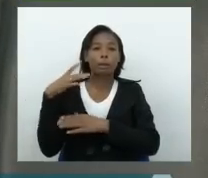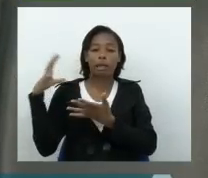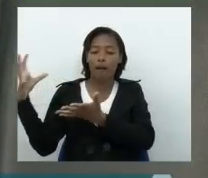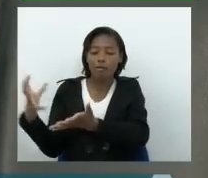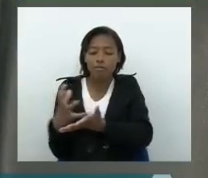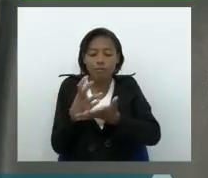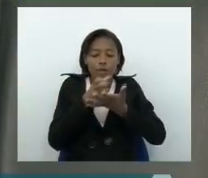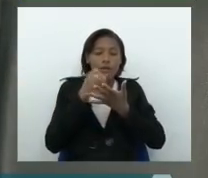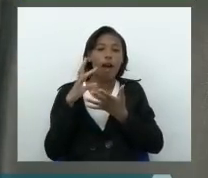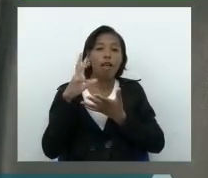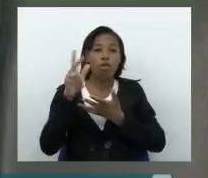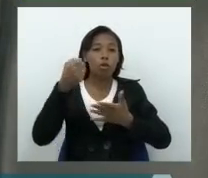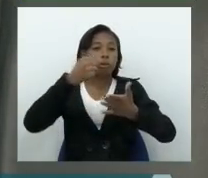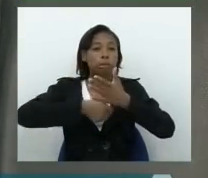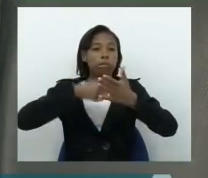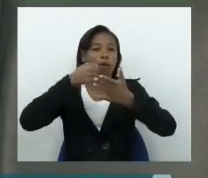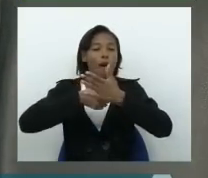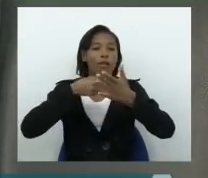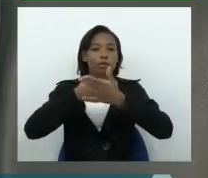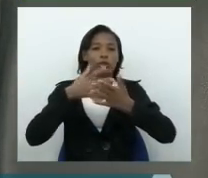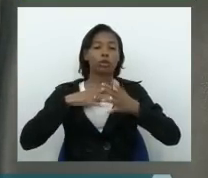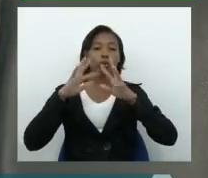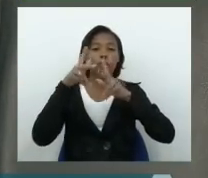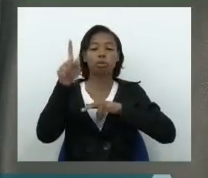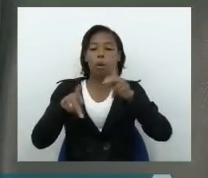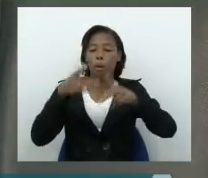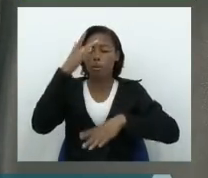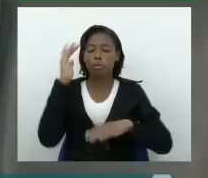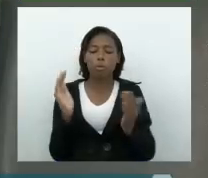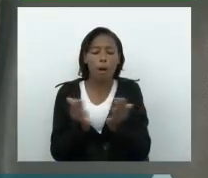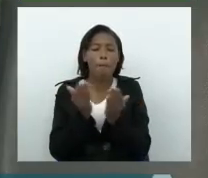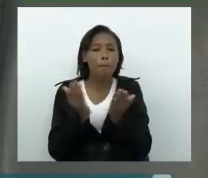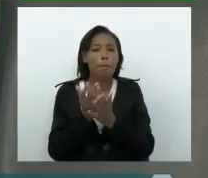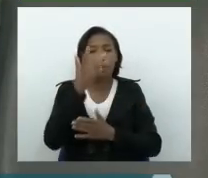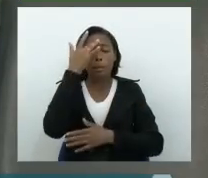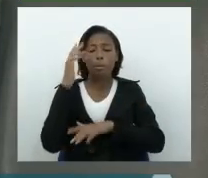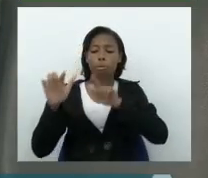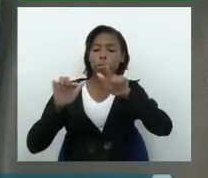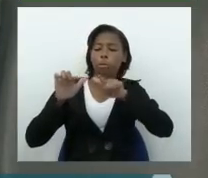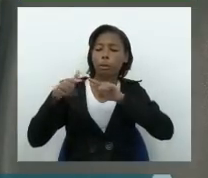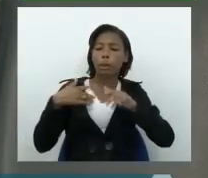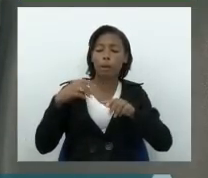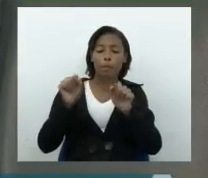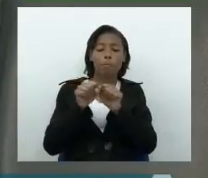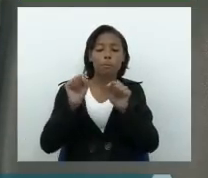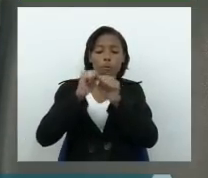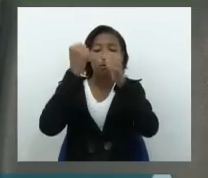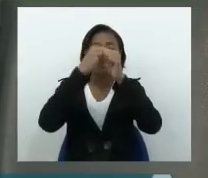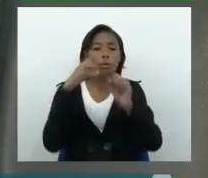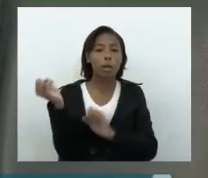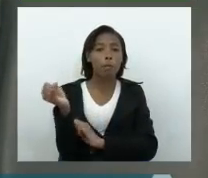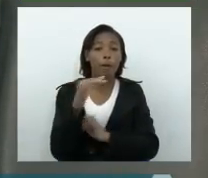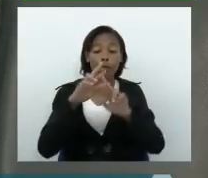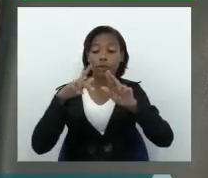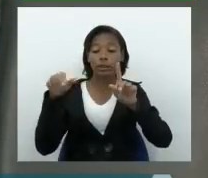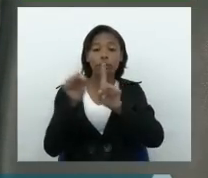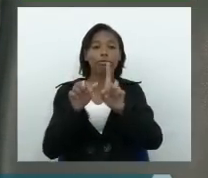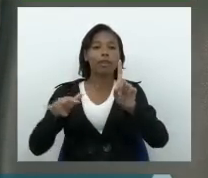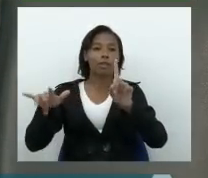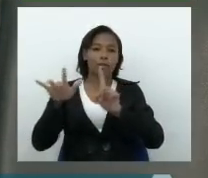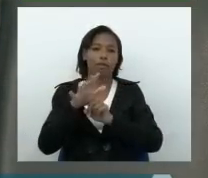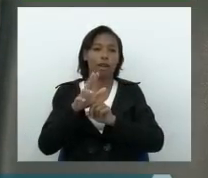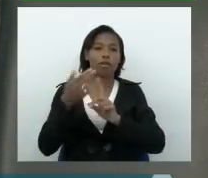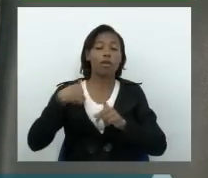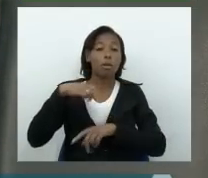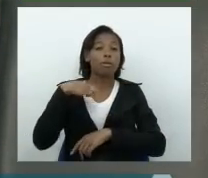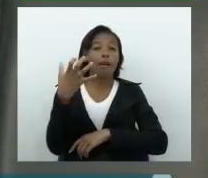resgatar a luta política do povo pobre e dos trabalhadores para construir uma nova sociedade. A gente é candidato porque a